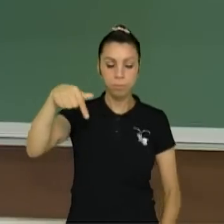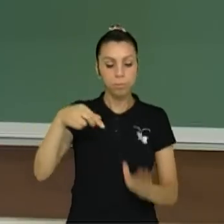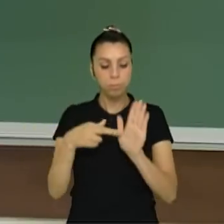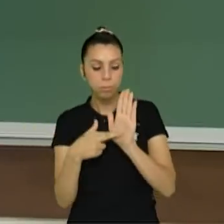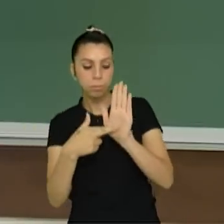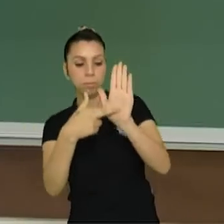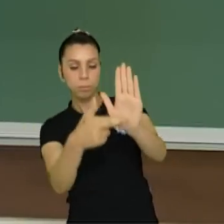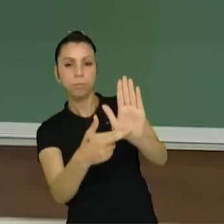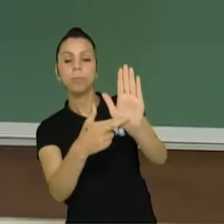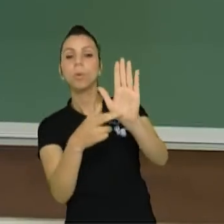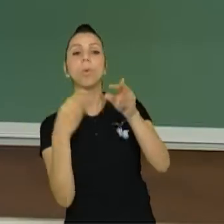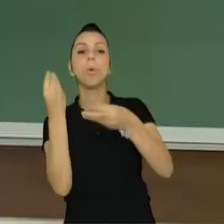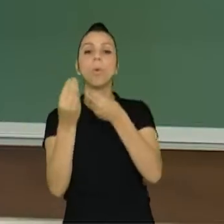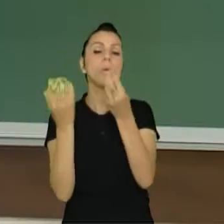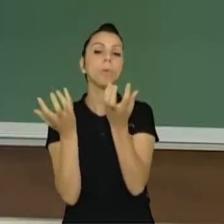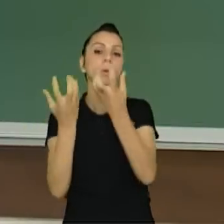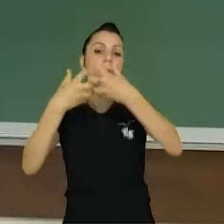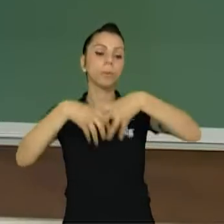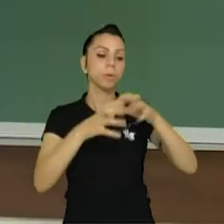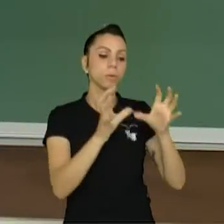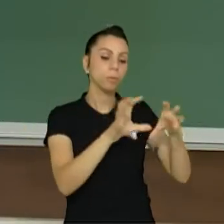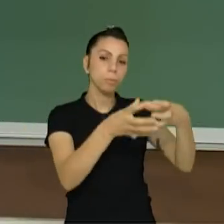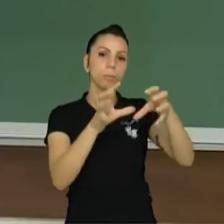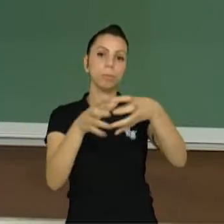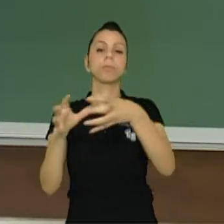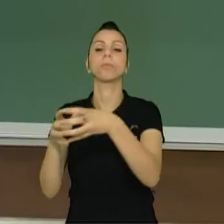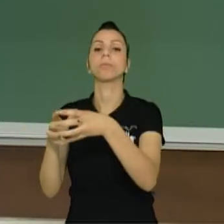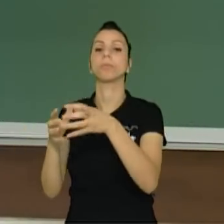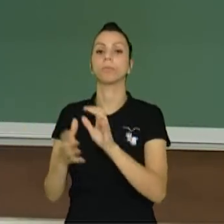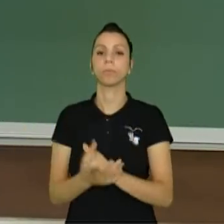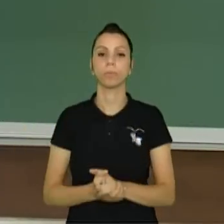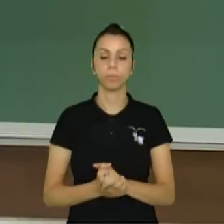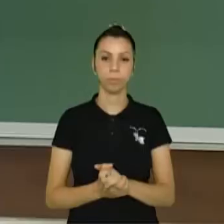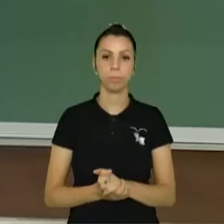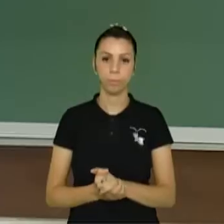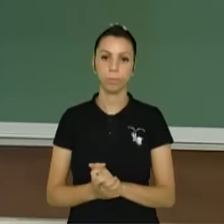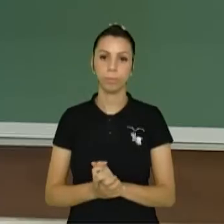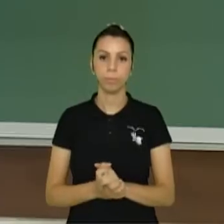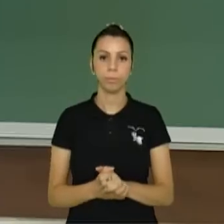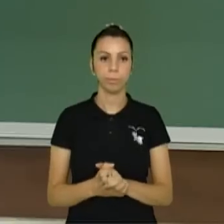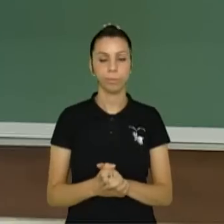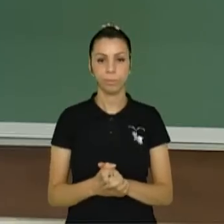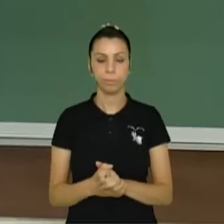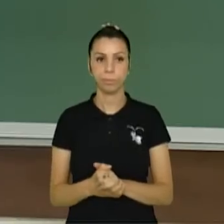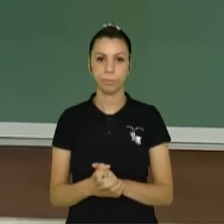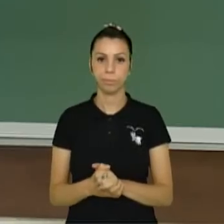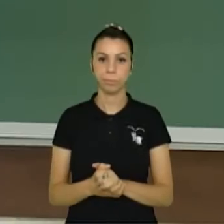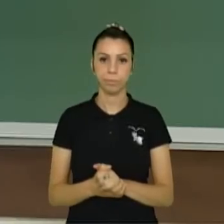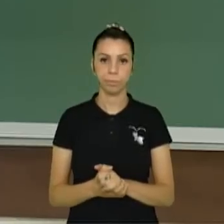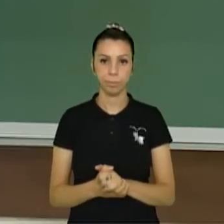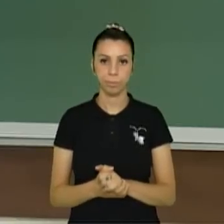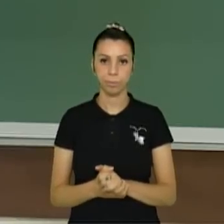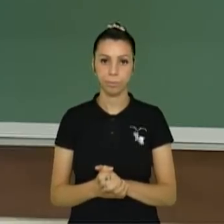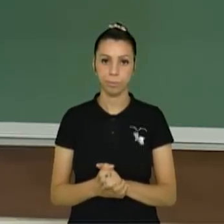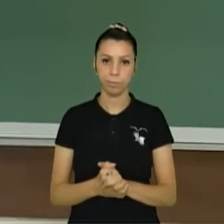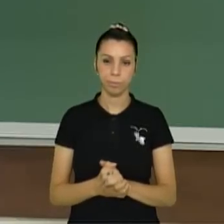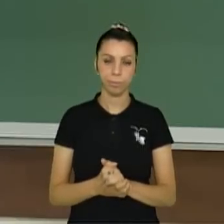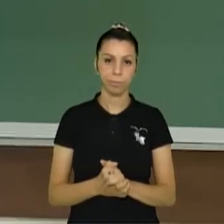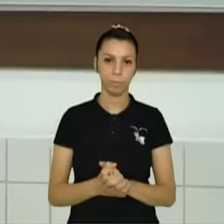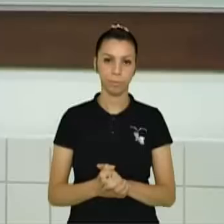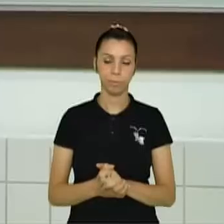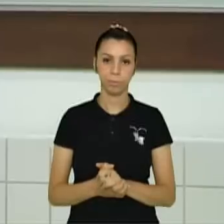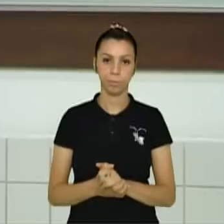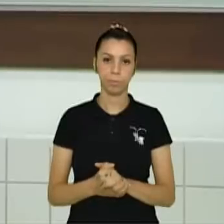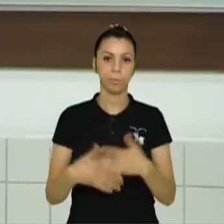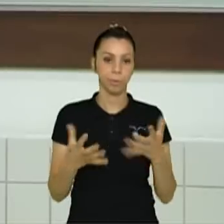que viria a ser o aldeamento de São Pedro de Alcântara em 1859. Tranquilo? E olha só, esse